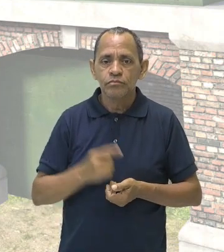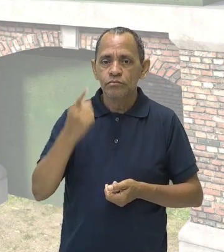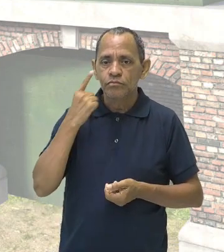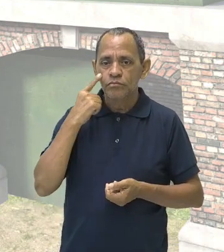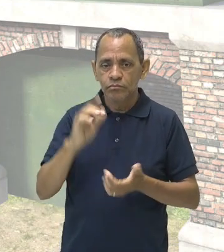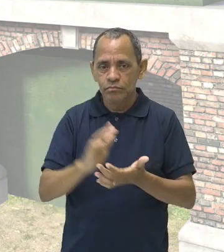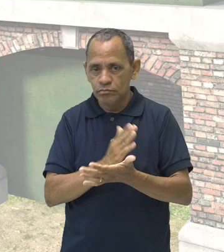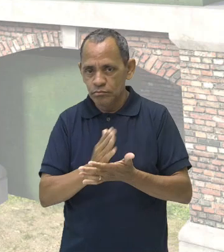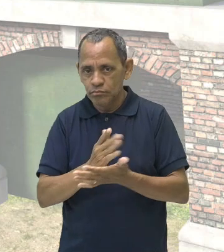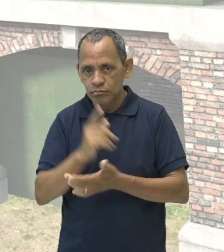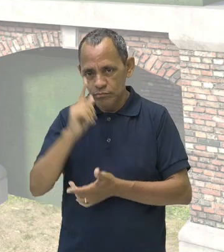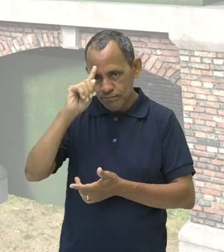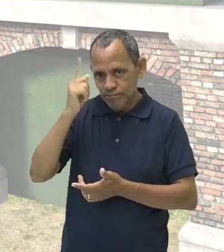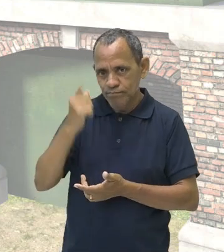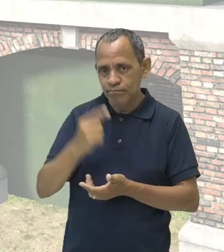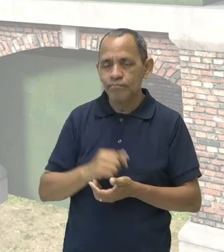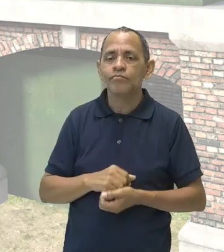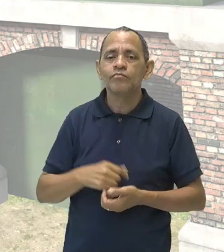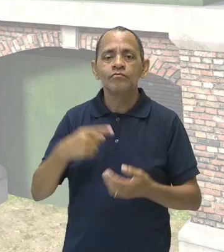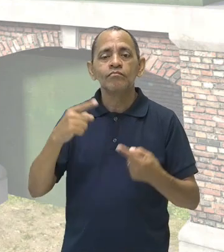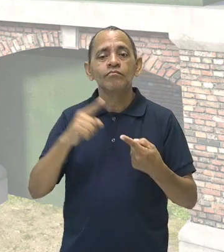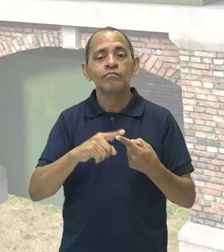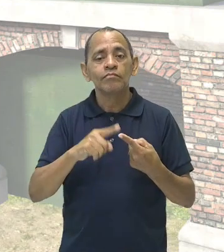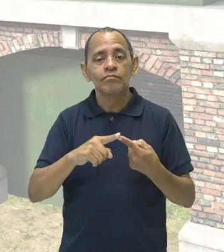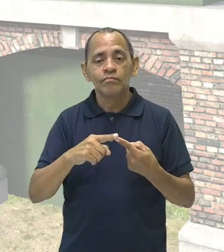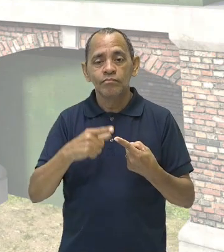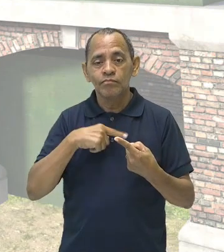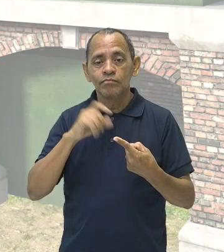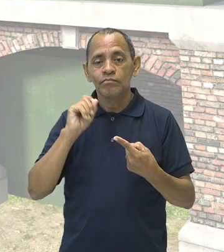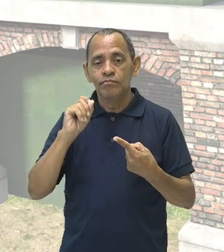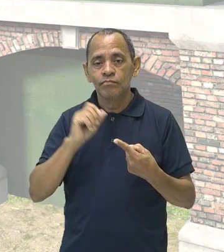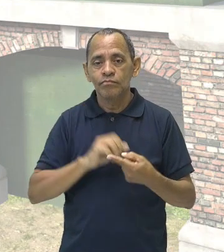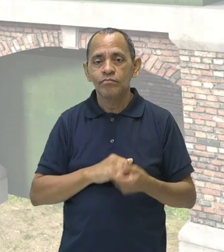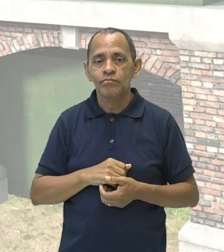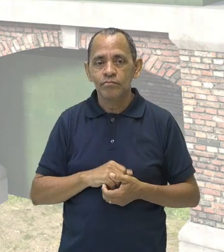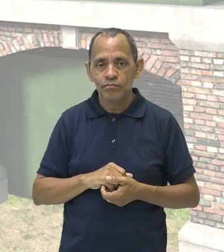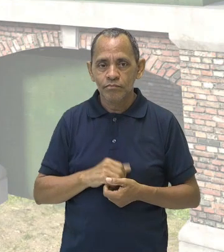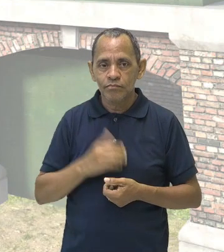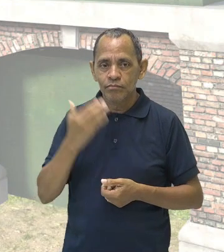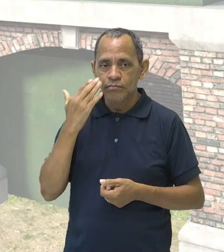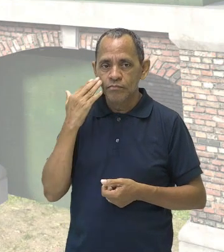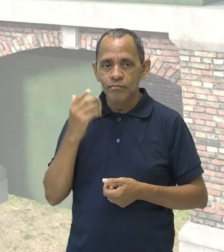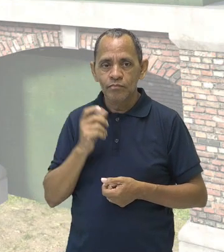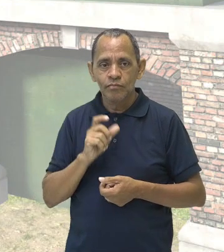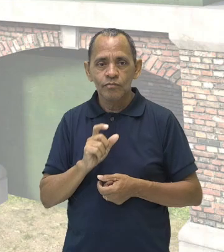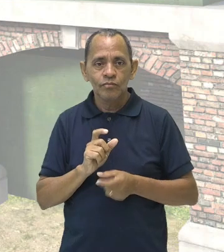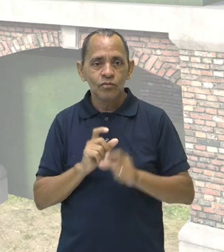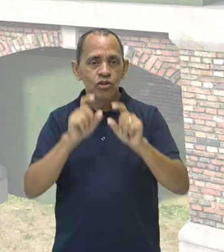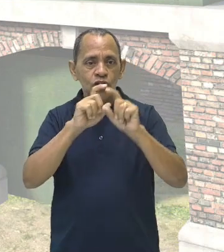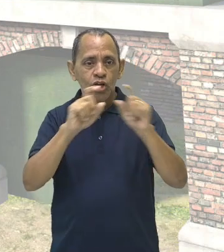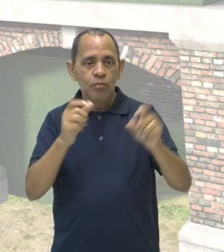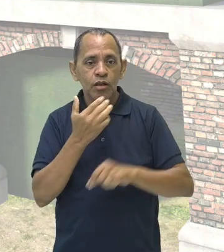invenções. Nós temos aqui a spin jenny, que foi criada em